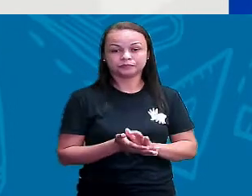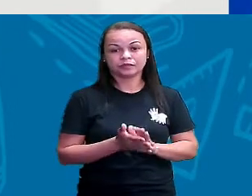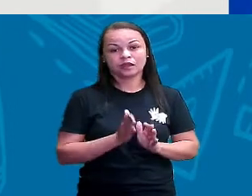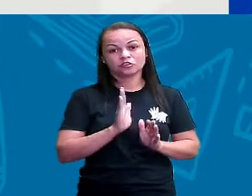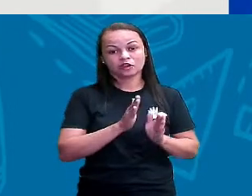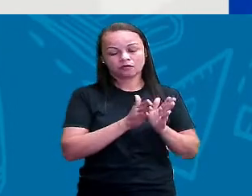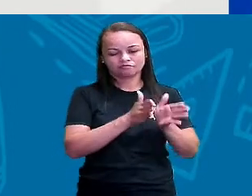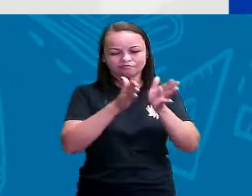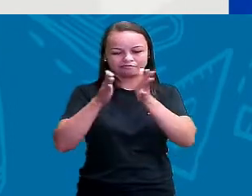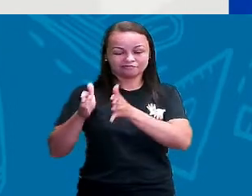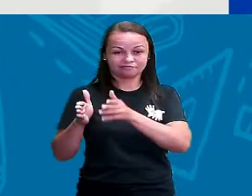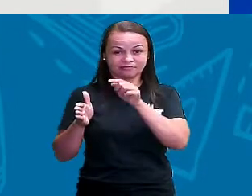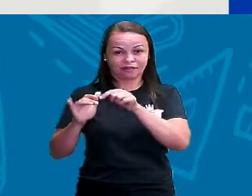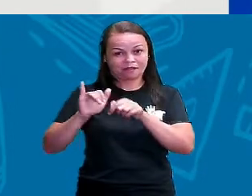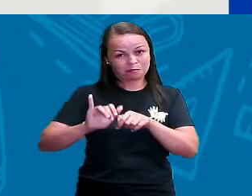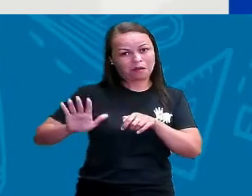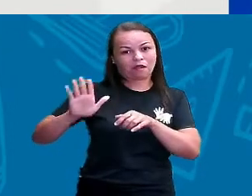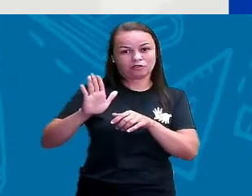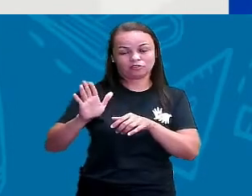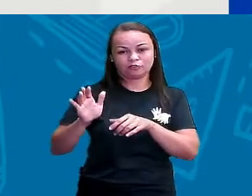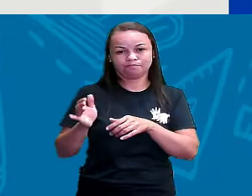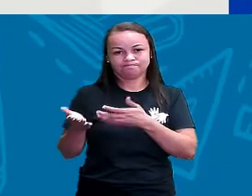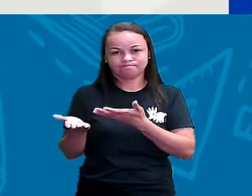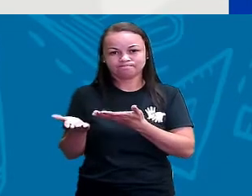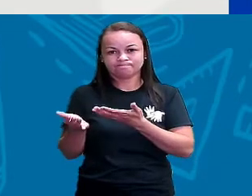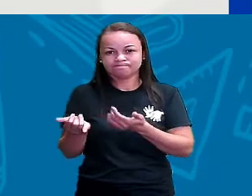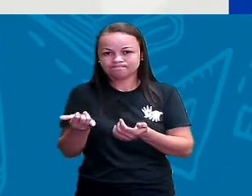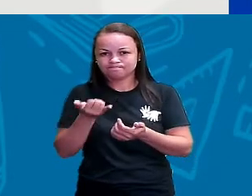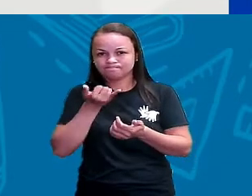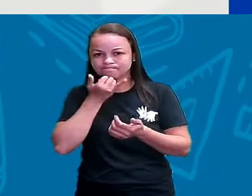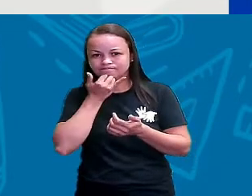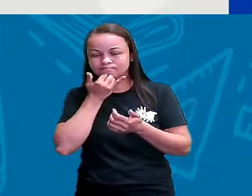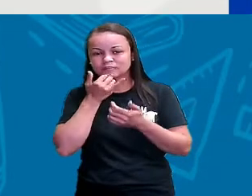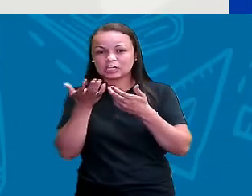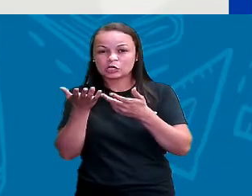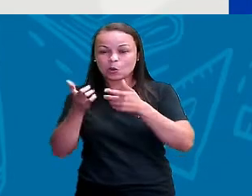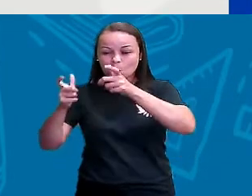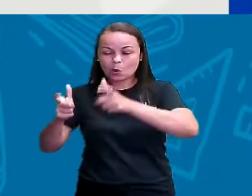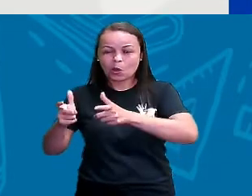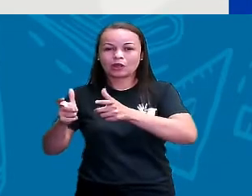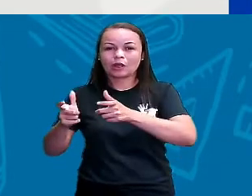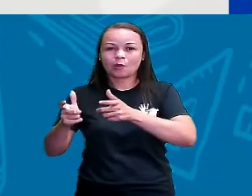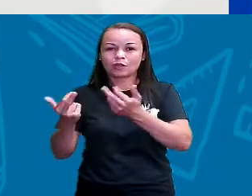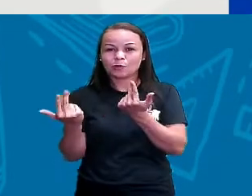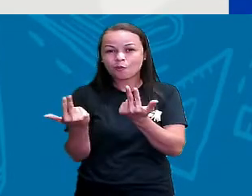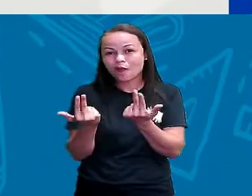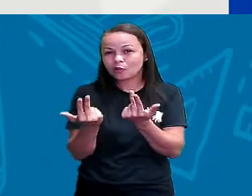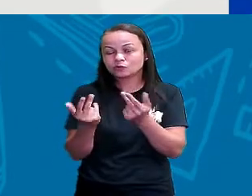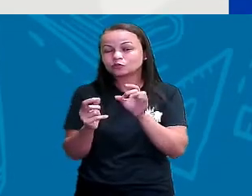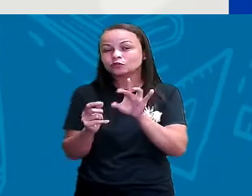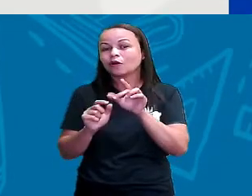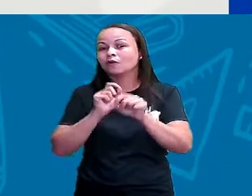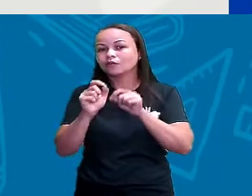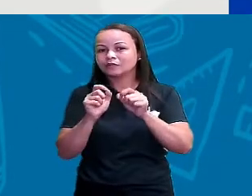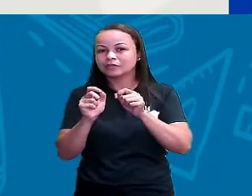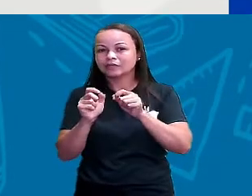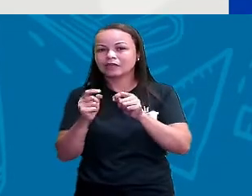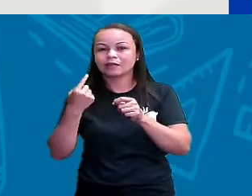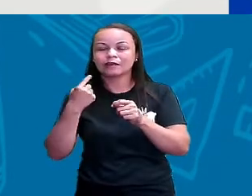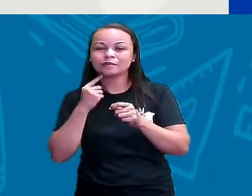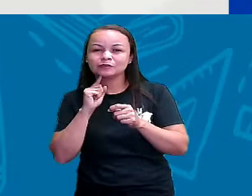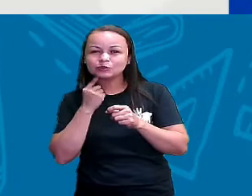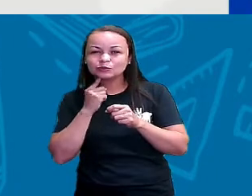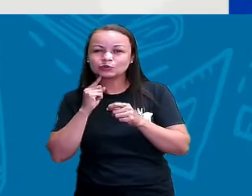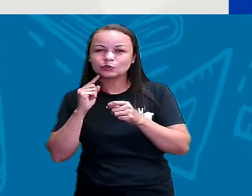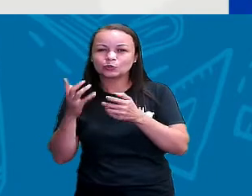imagem ao lado, tá certo? É o mesmo ambiente, só que poluído. Na imagem onde o ambiente ele está em